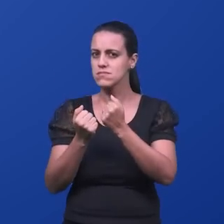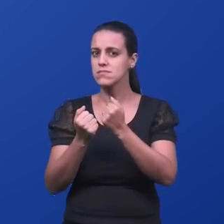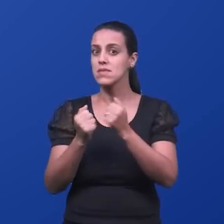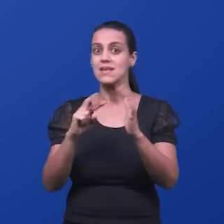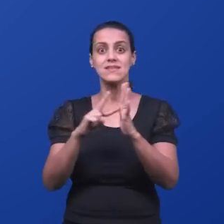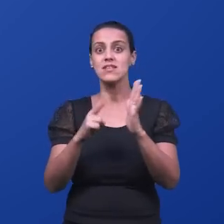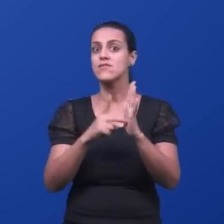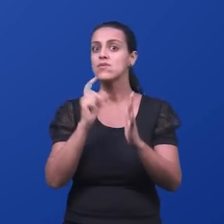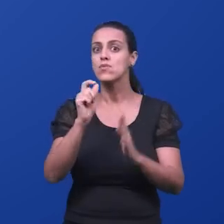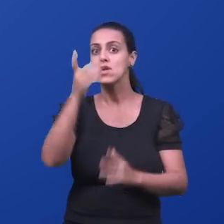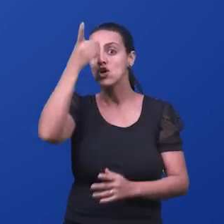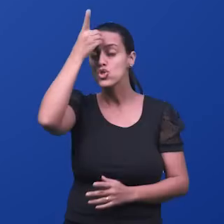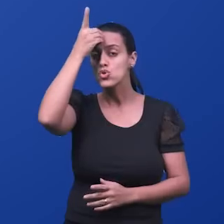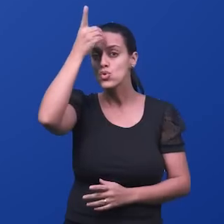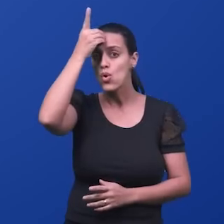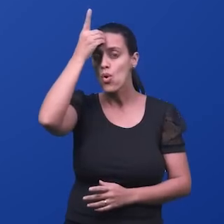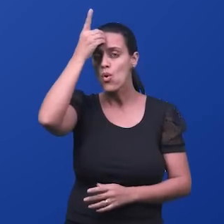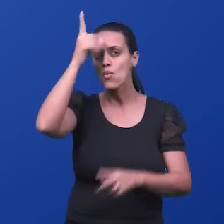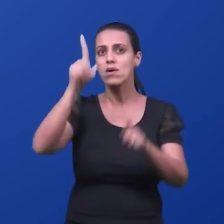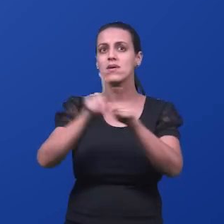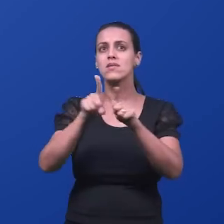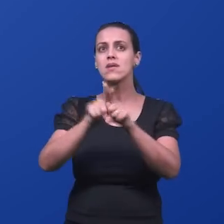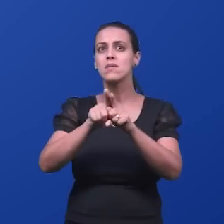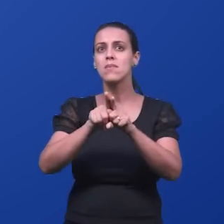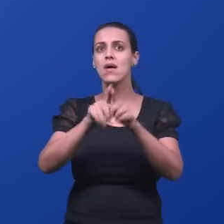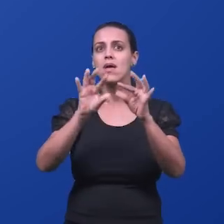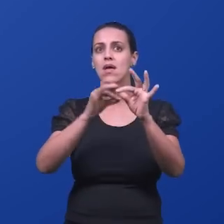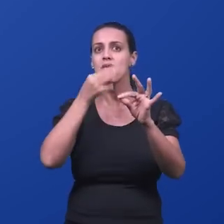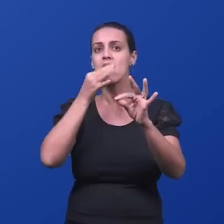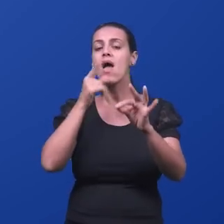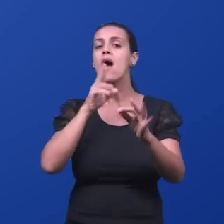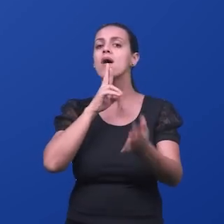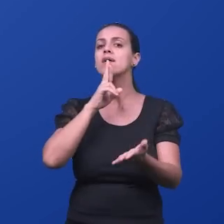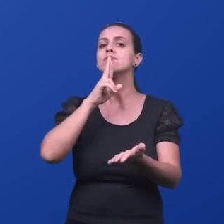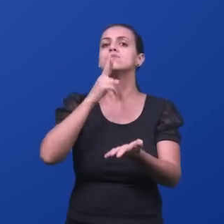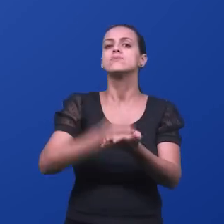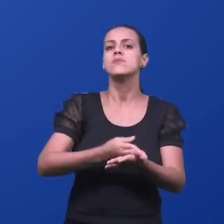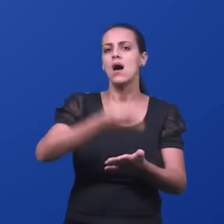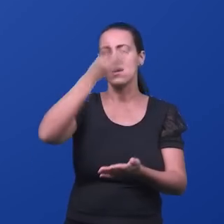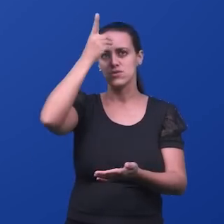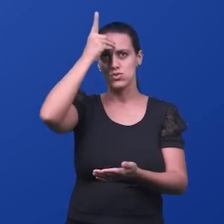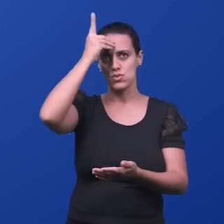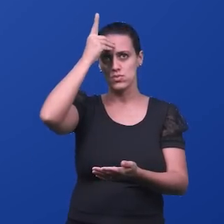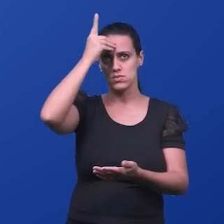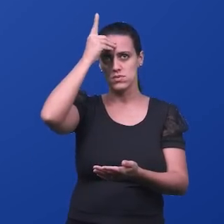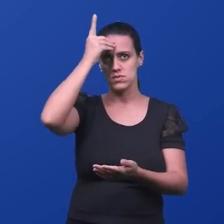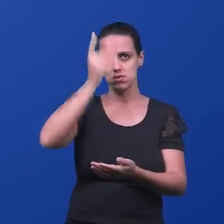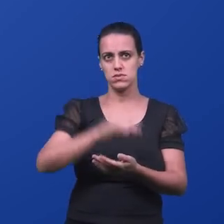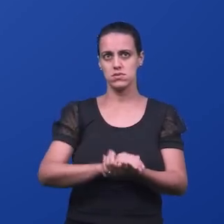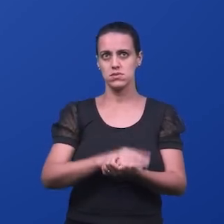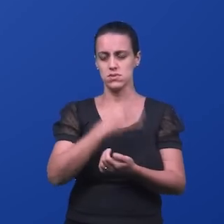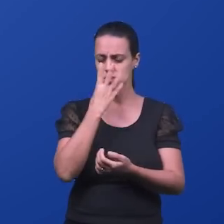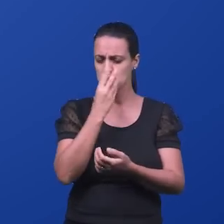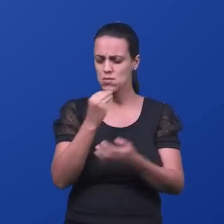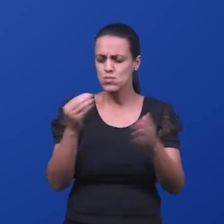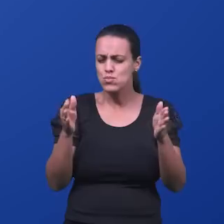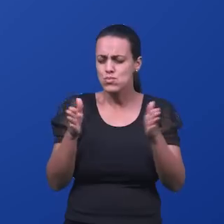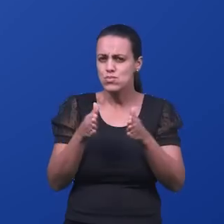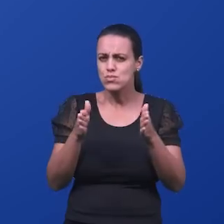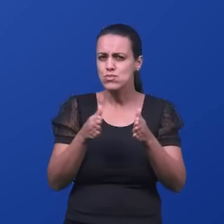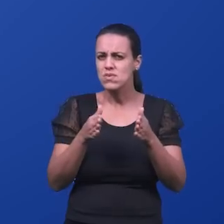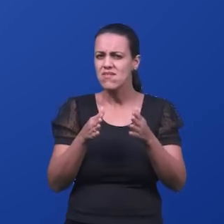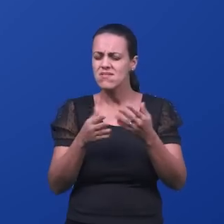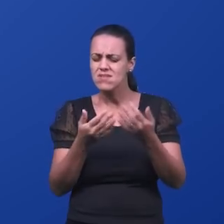dons espirituais e os frutos são o resultado desses dons. As raposinhas, elas são aquelas pequenas coisas